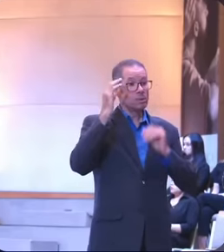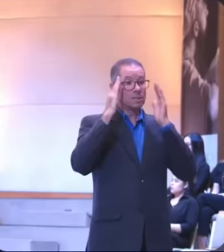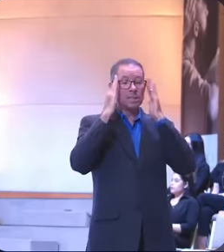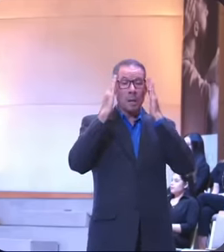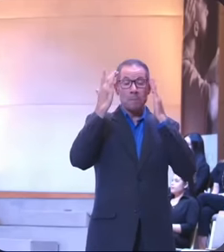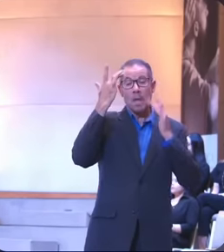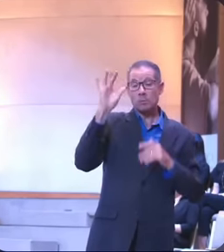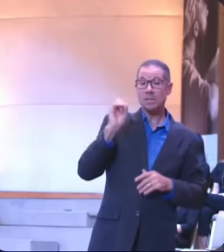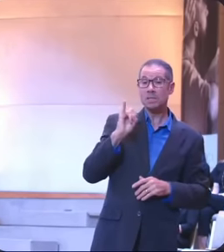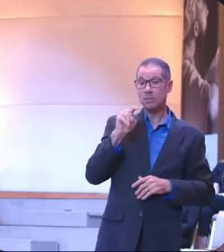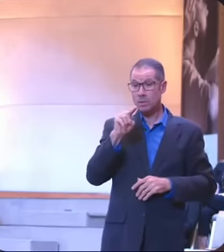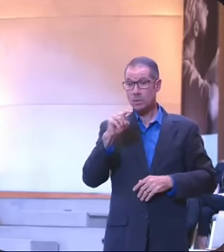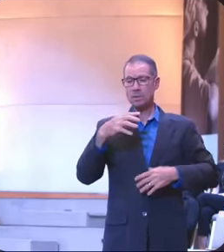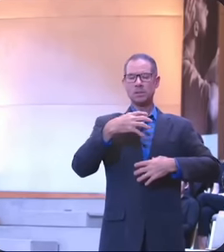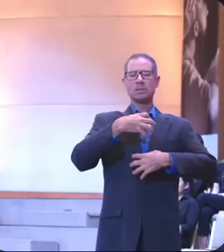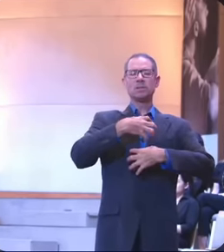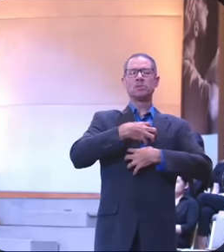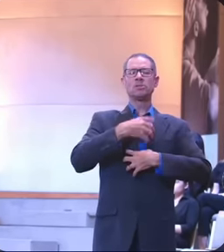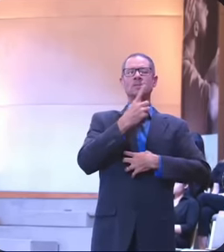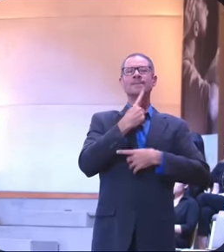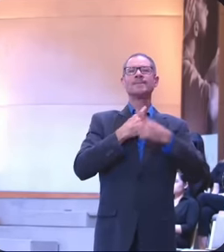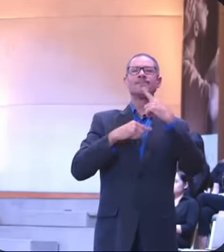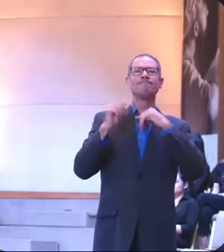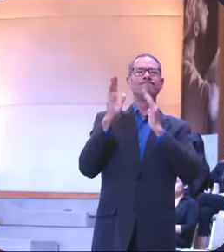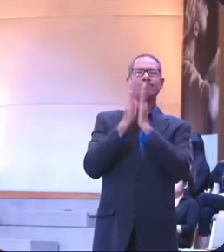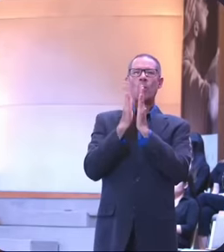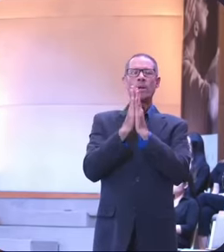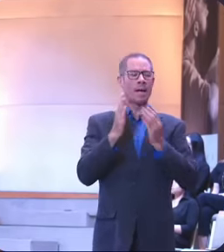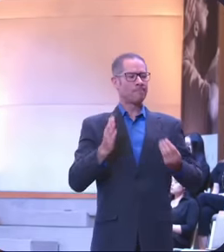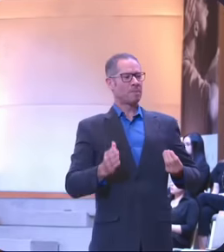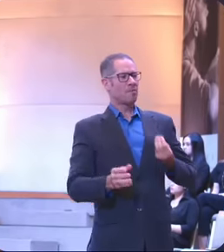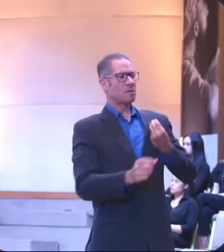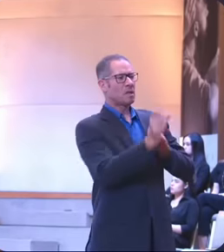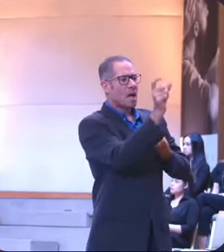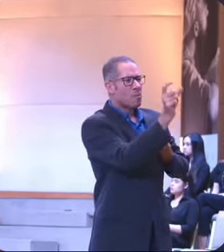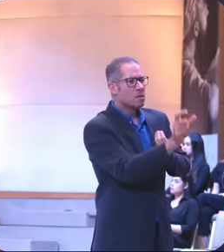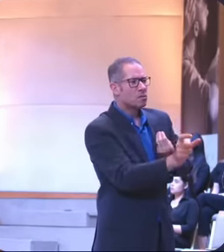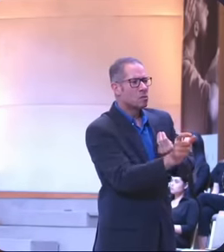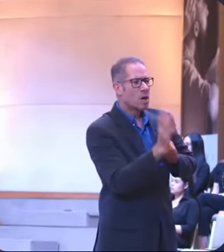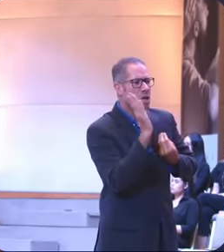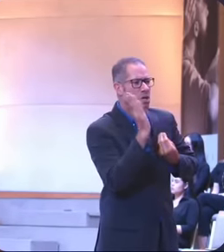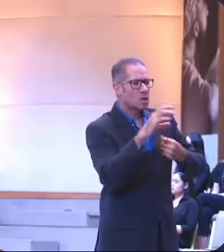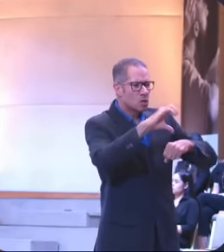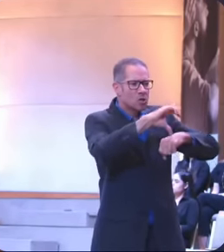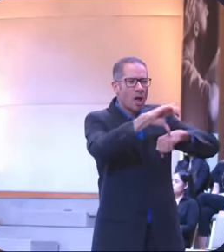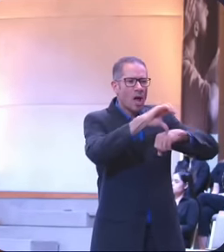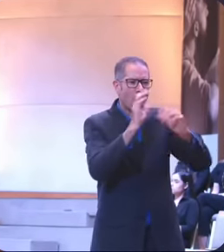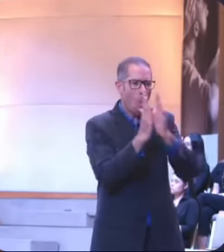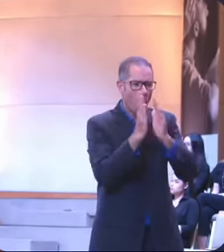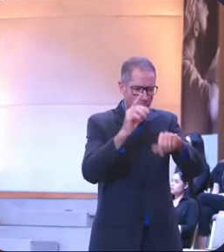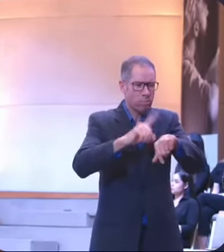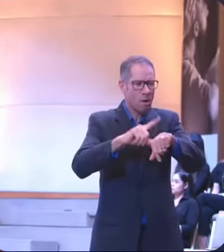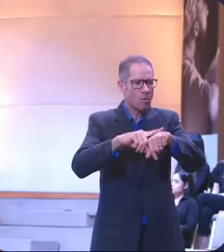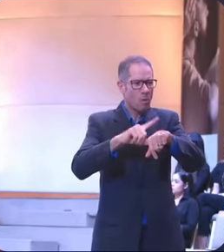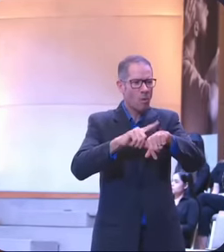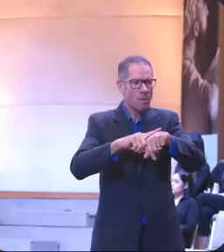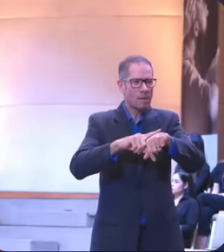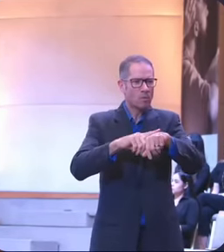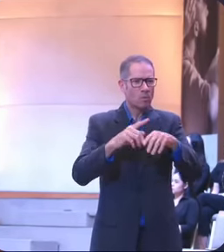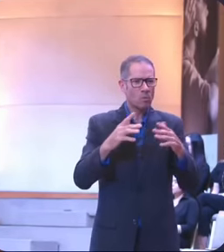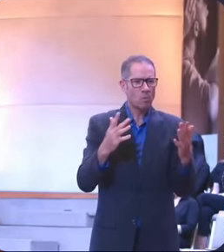Eu não sei se você já sentiu o desejo de orar por alguém, e você ora naquele momento, naquela